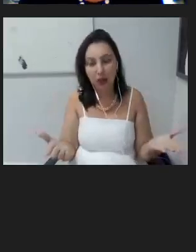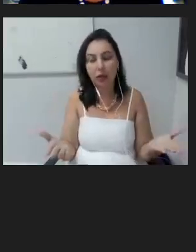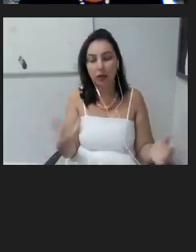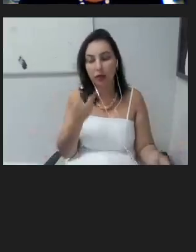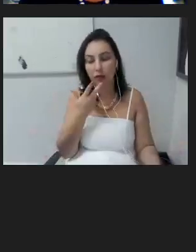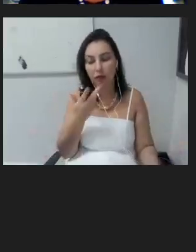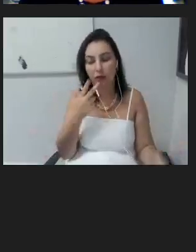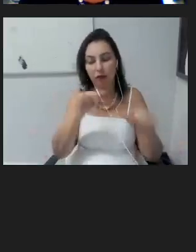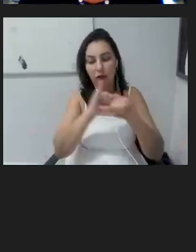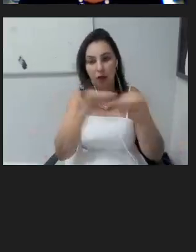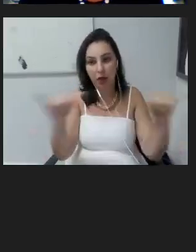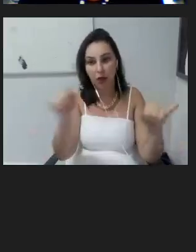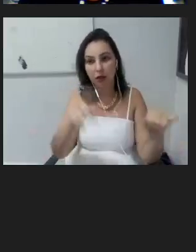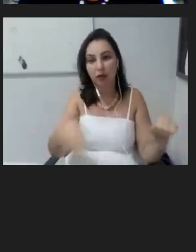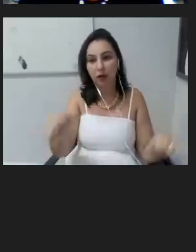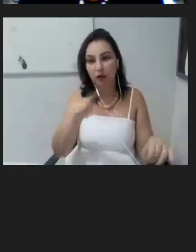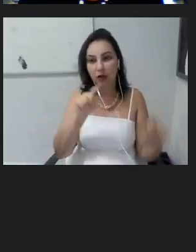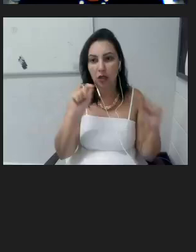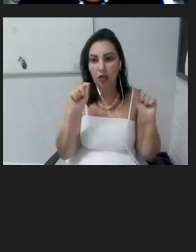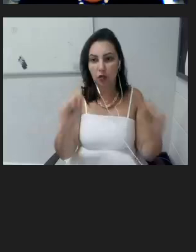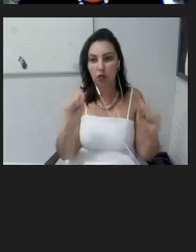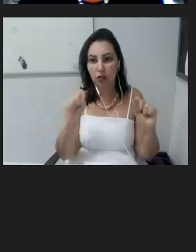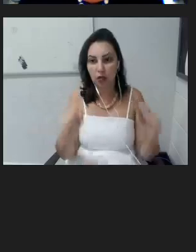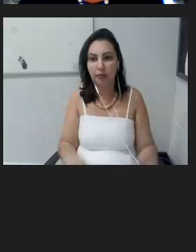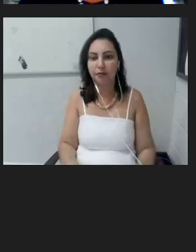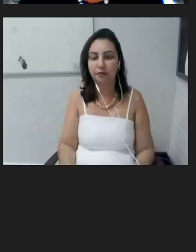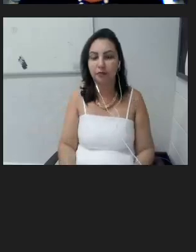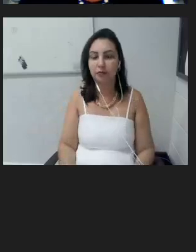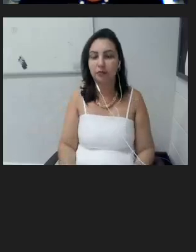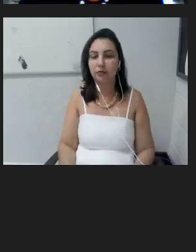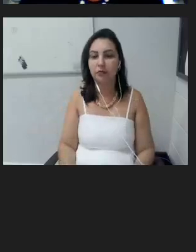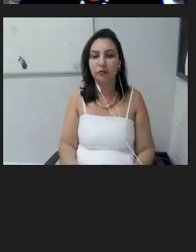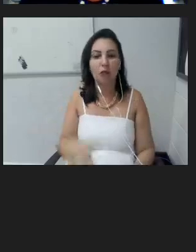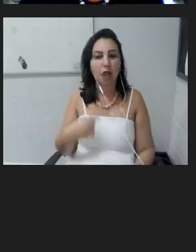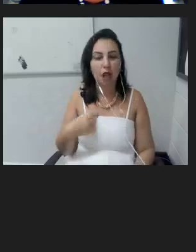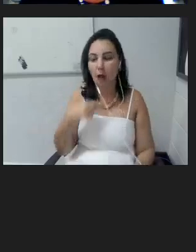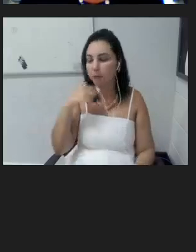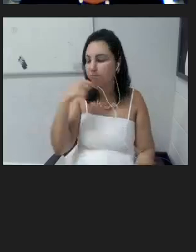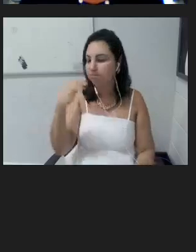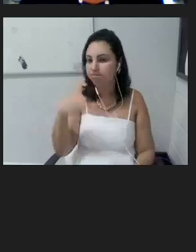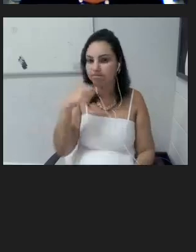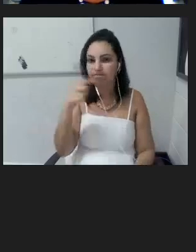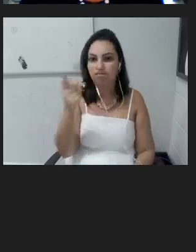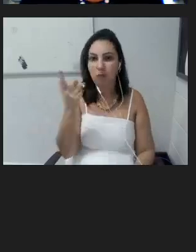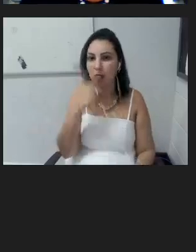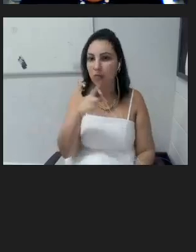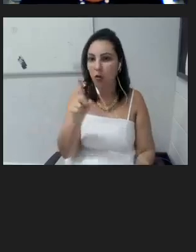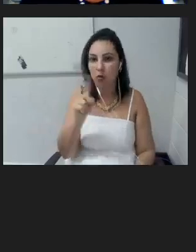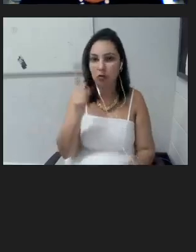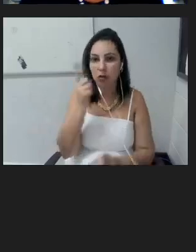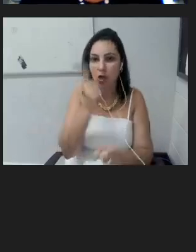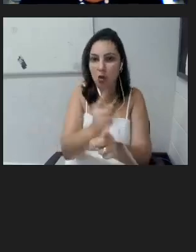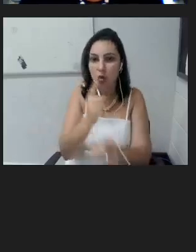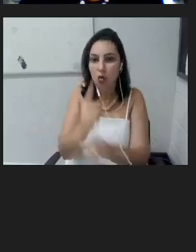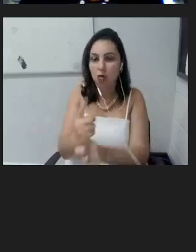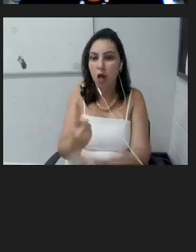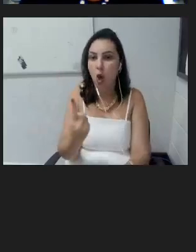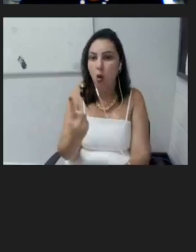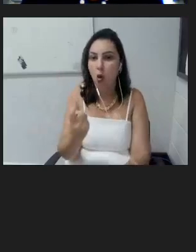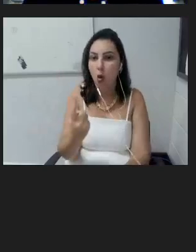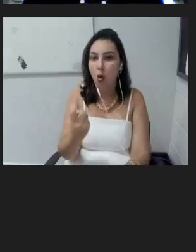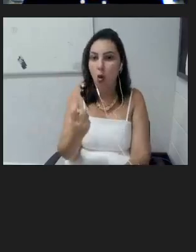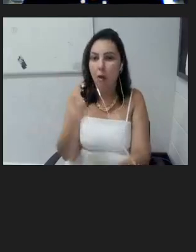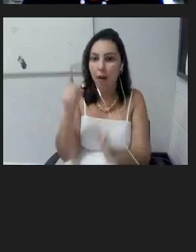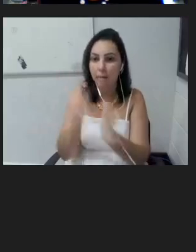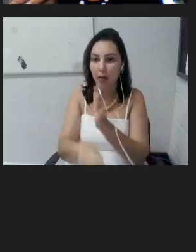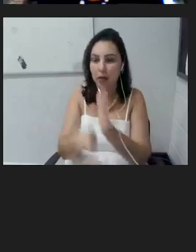vocês, técnicos, que eu não consegui achar uma pesquisa que fale, que traga